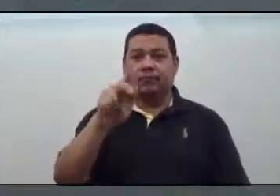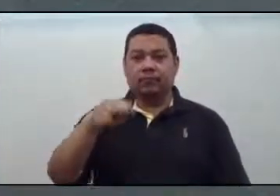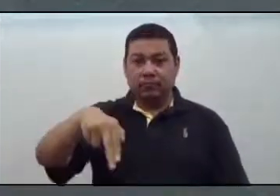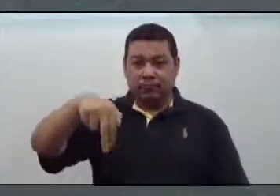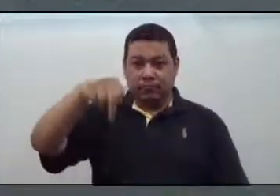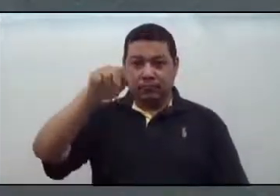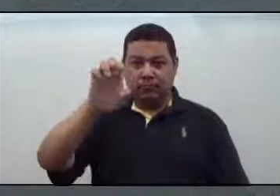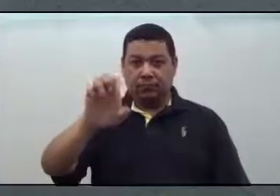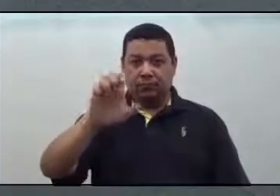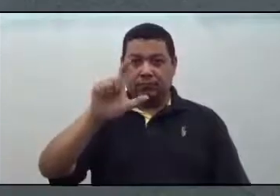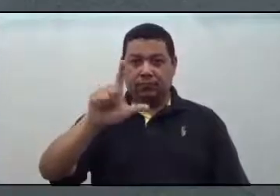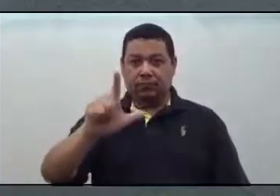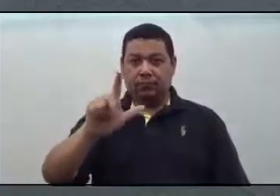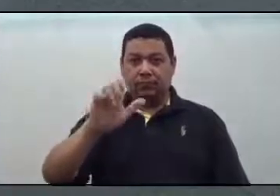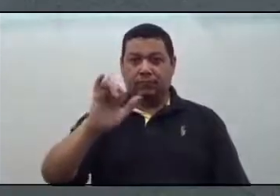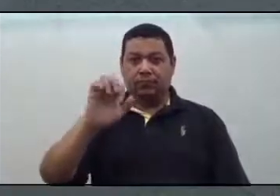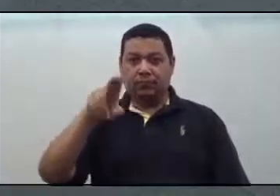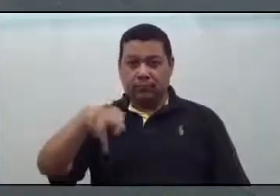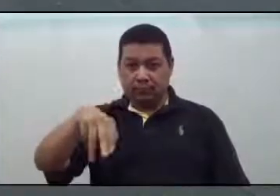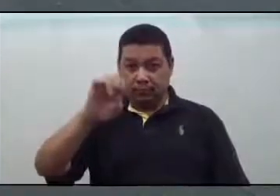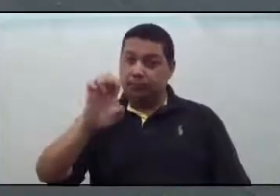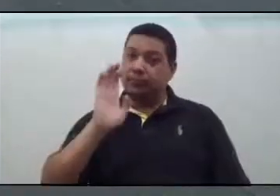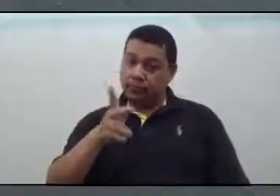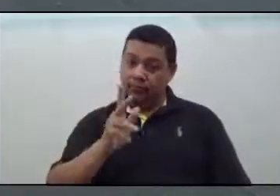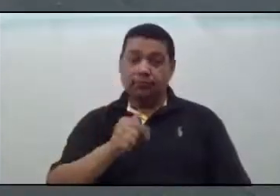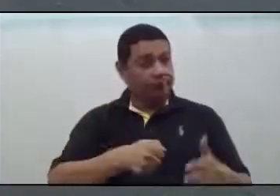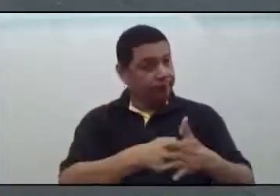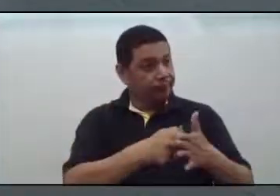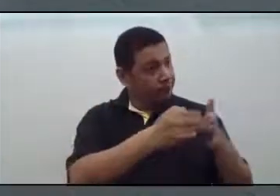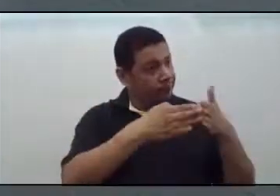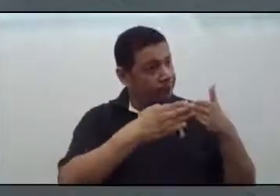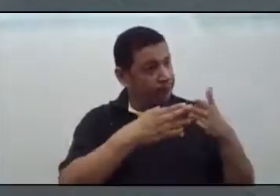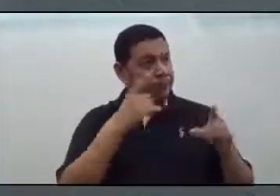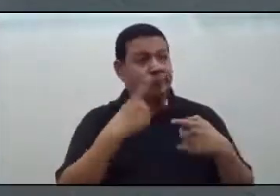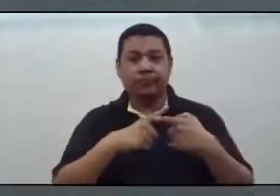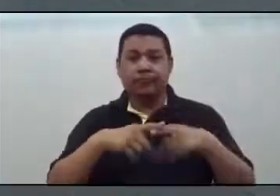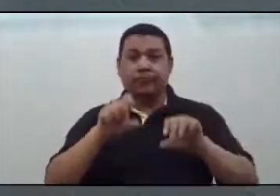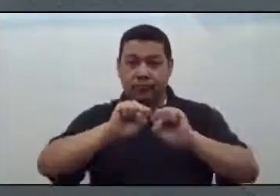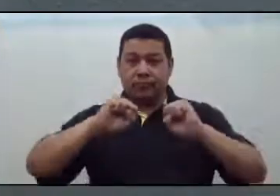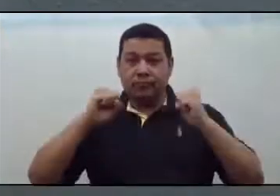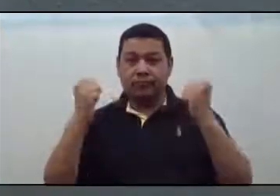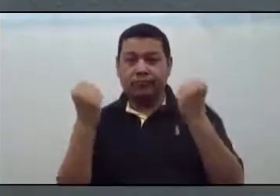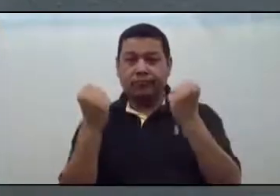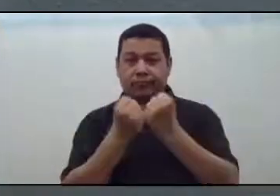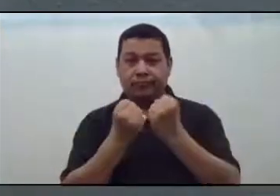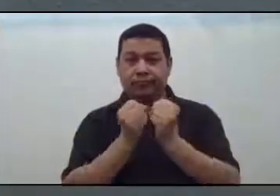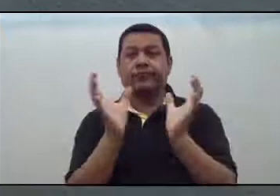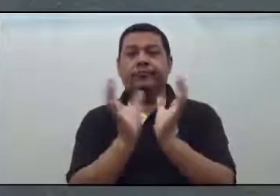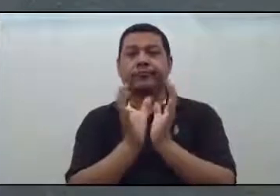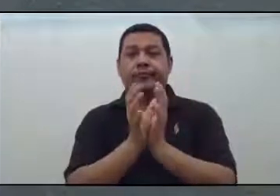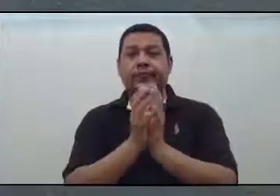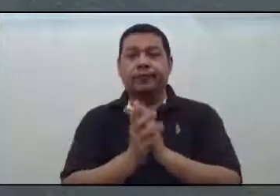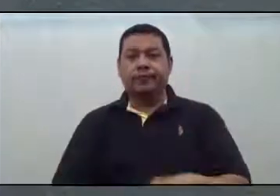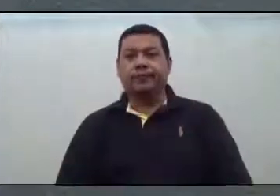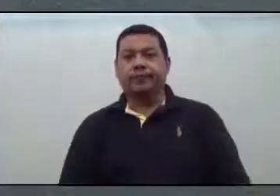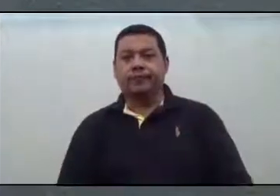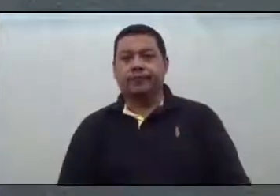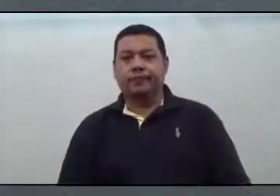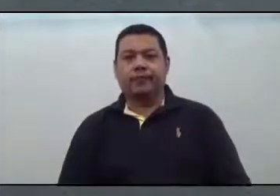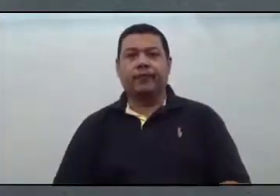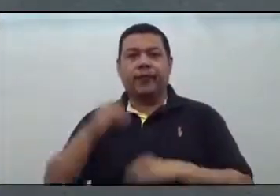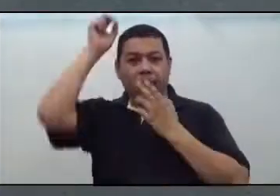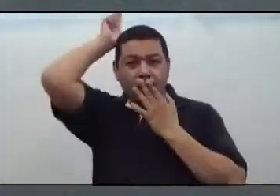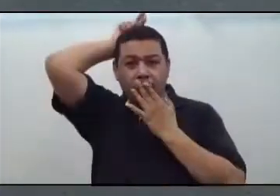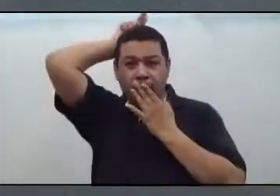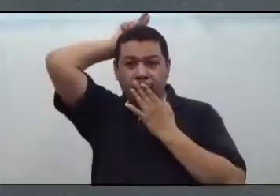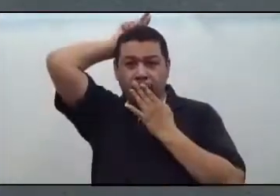Fizemos um pedido a ela, da Associação Indígena, localizada no